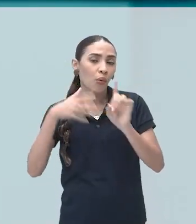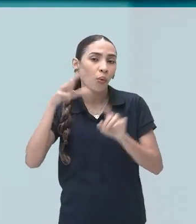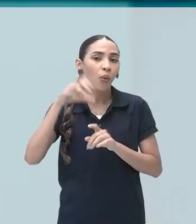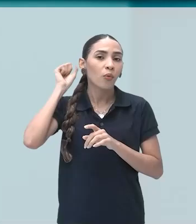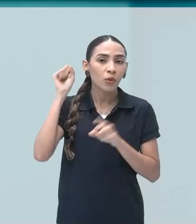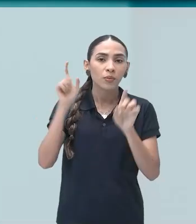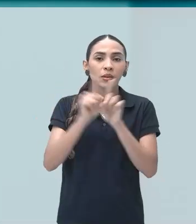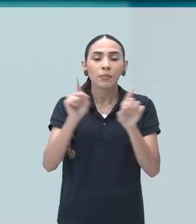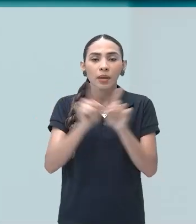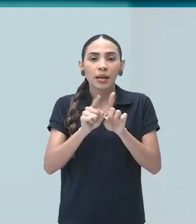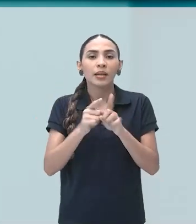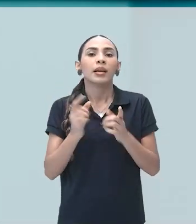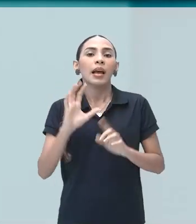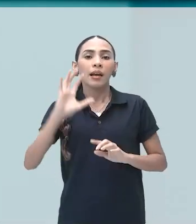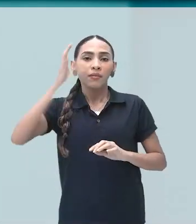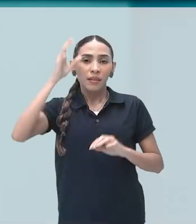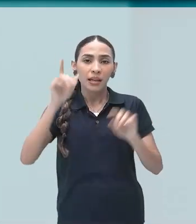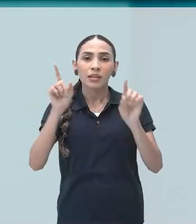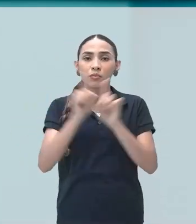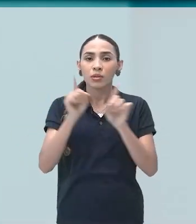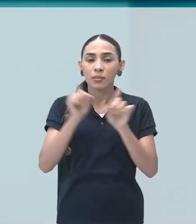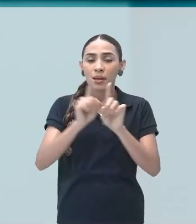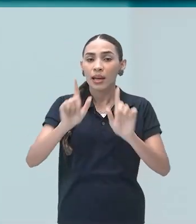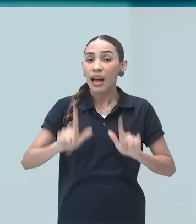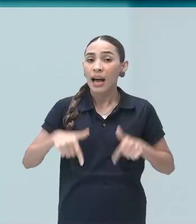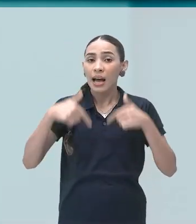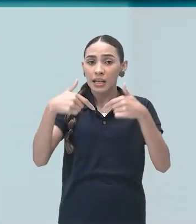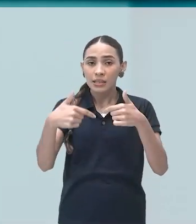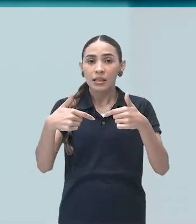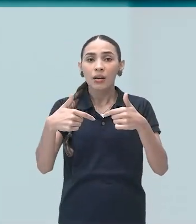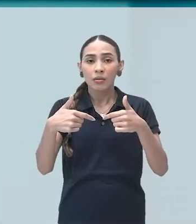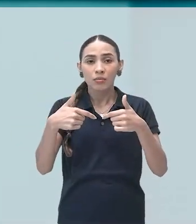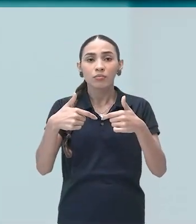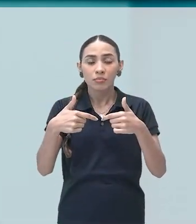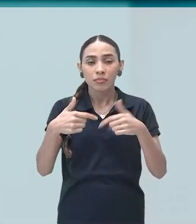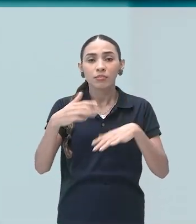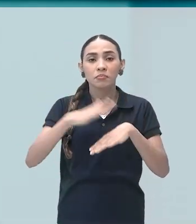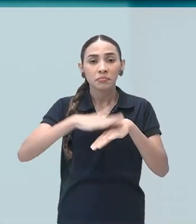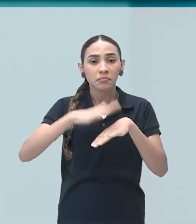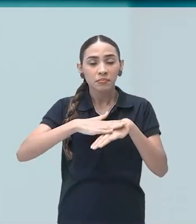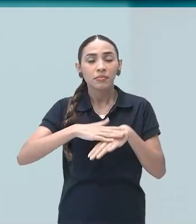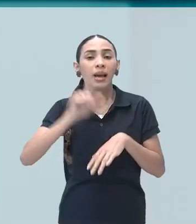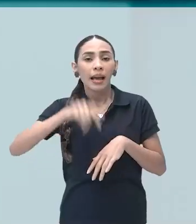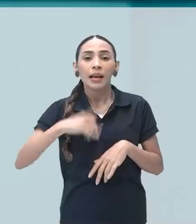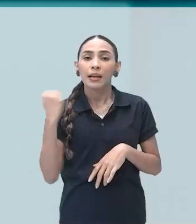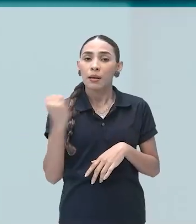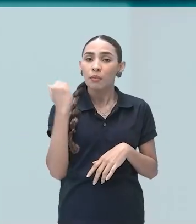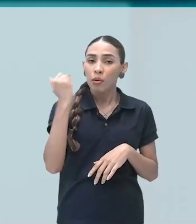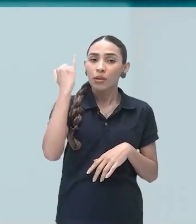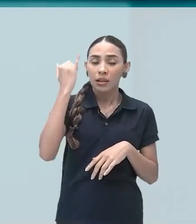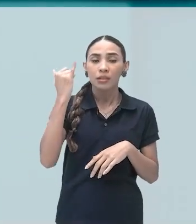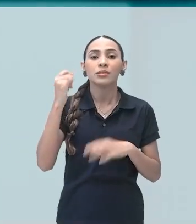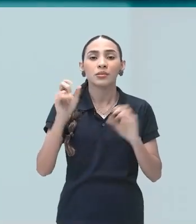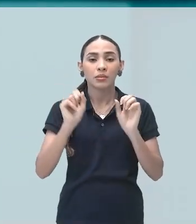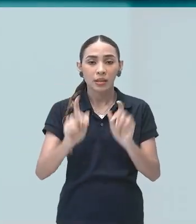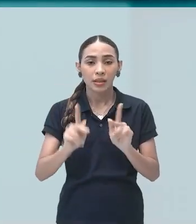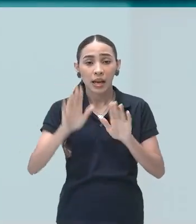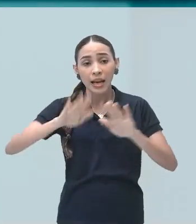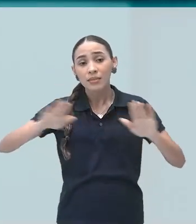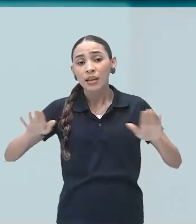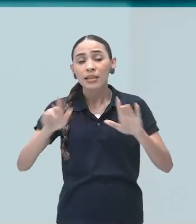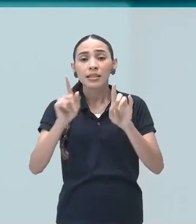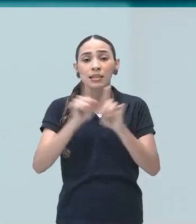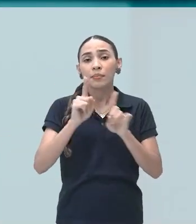forma sobre esse evento, sobre essa ação que ele exerceu e que foi tão importante, tão relevante, Às vezes